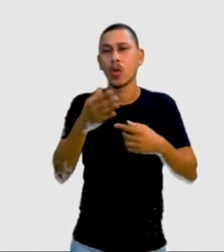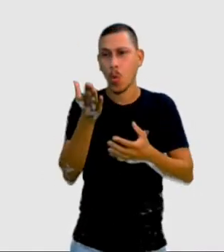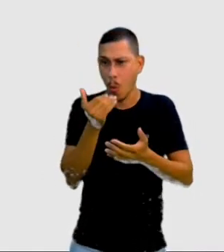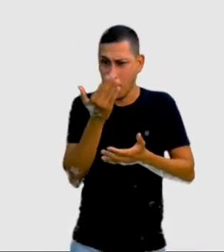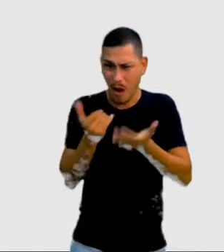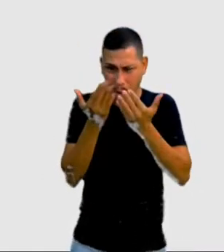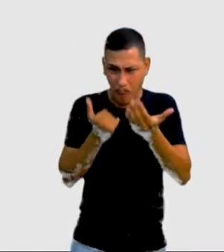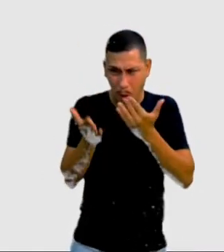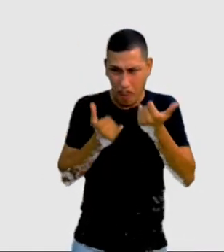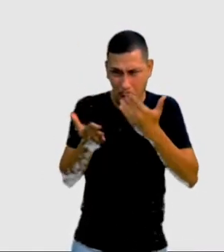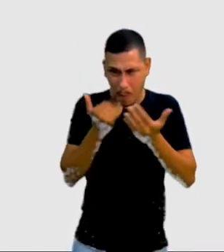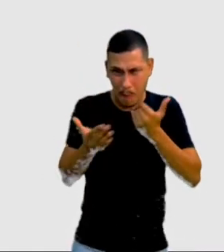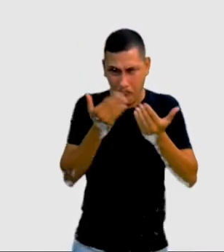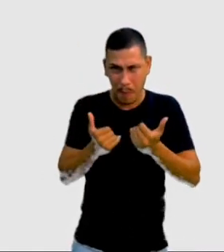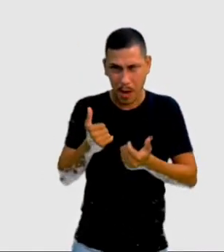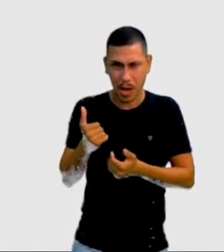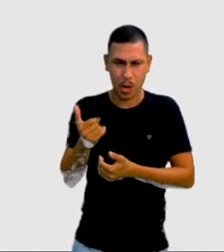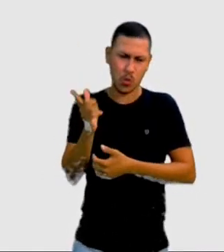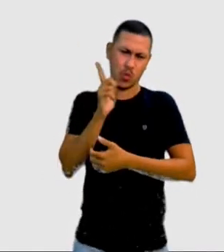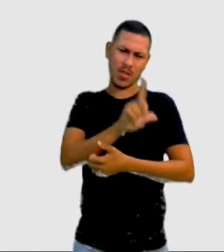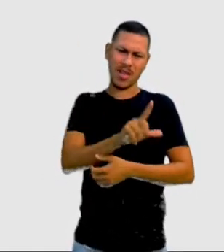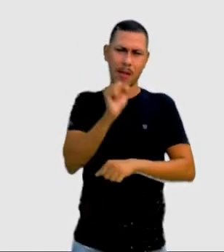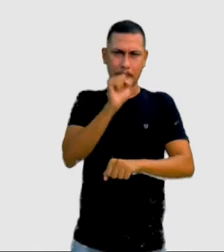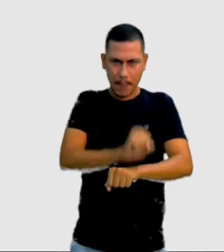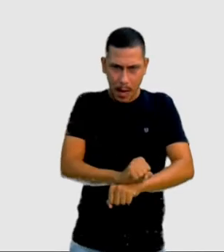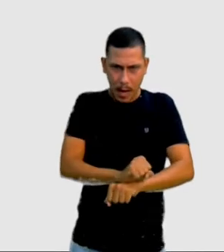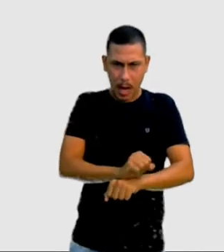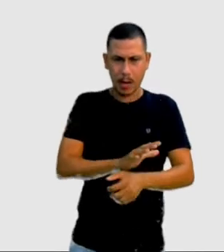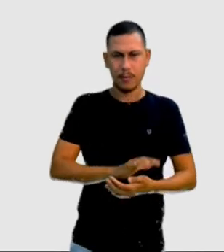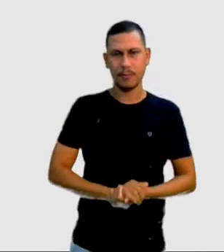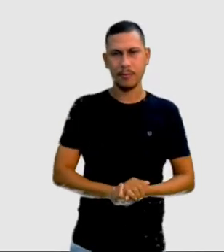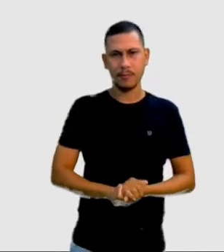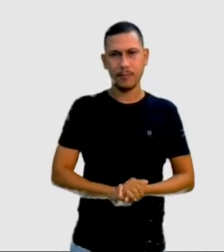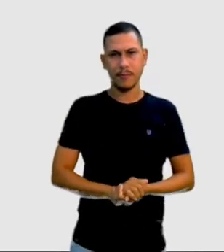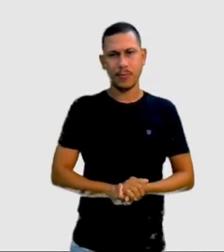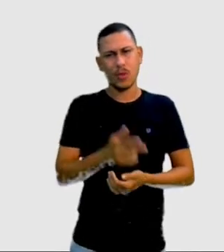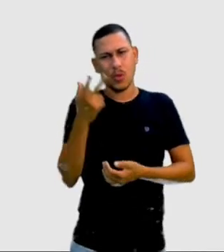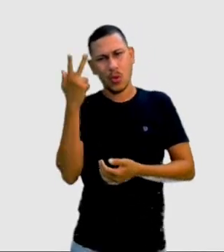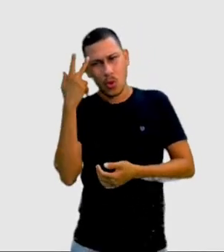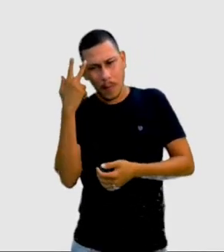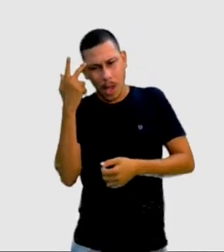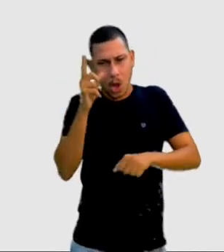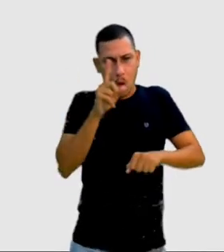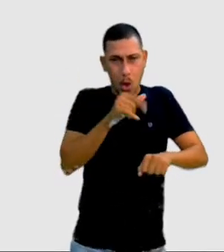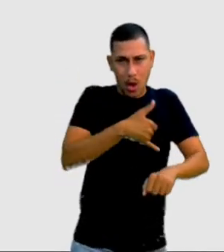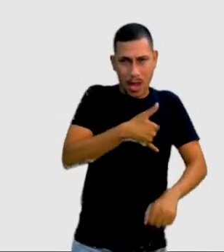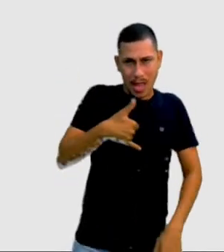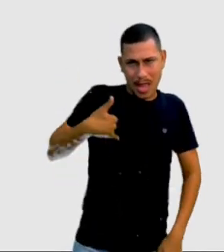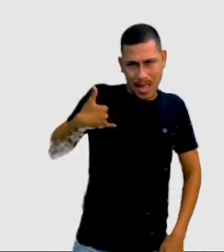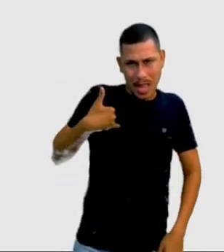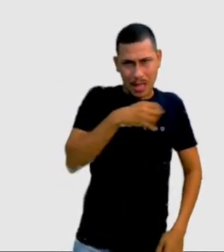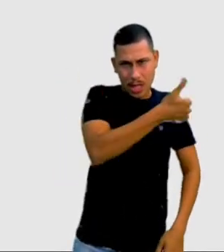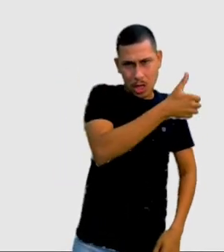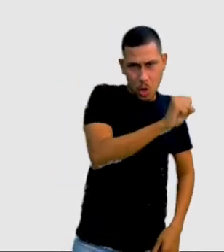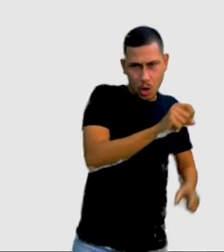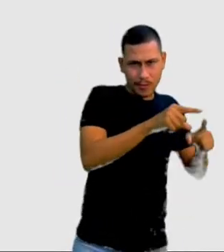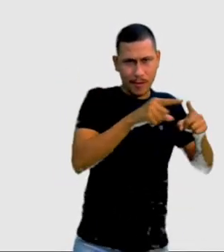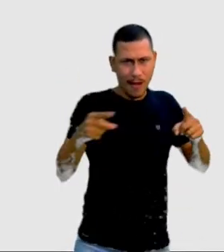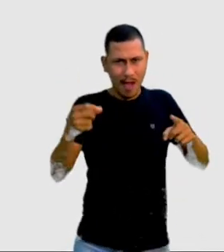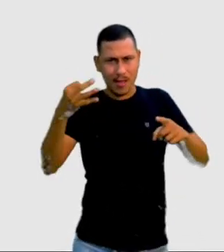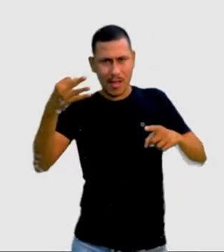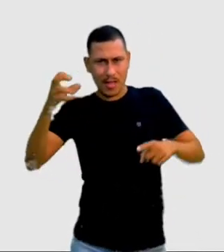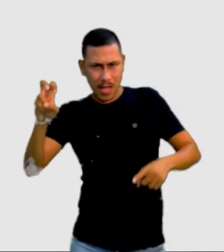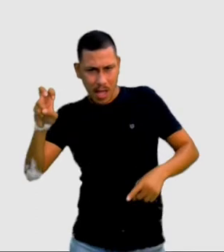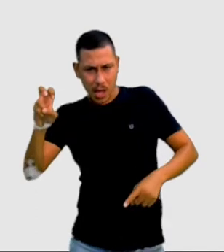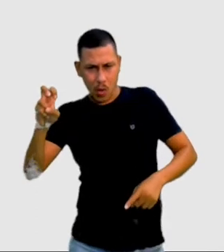para evitar justamente o ganho de peso. Ele é muito comum entre os 18 e os 35 anos, que é uma fase onde a